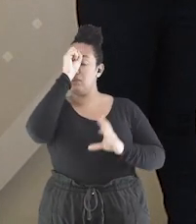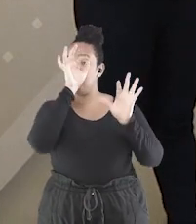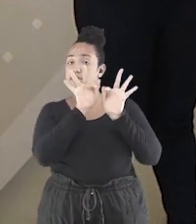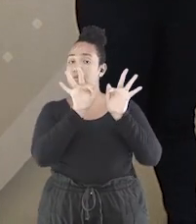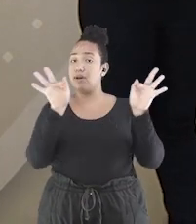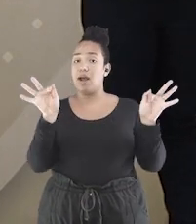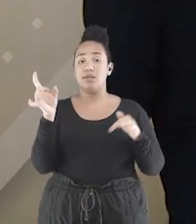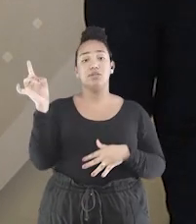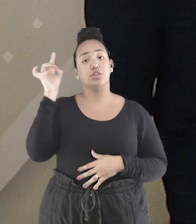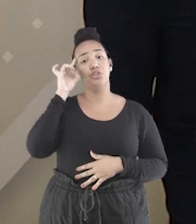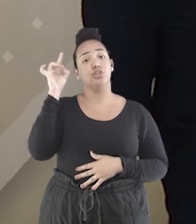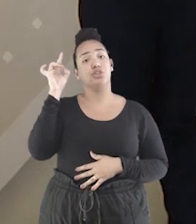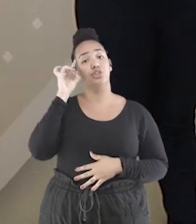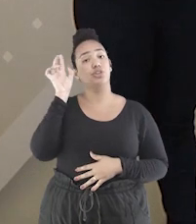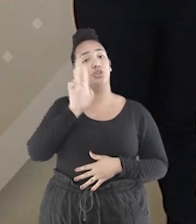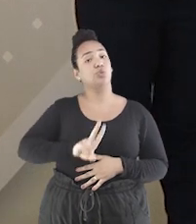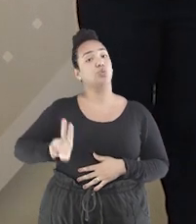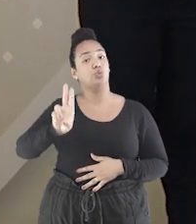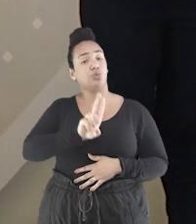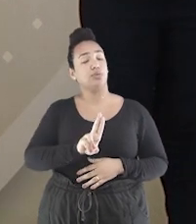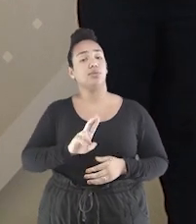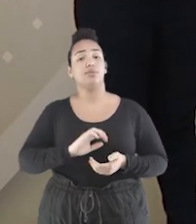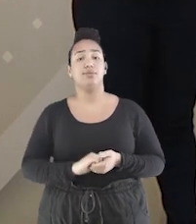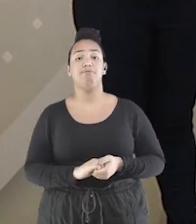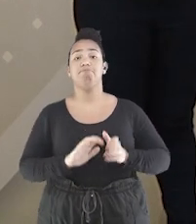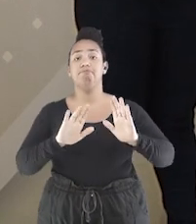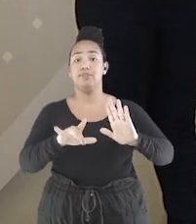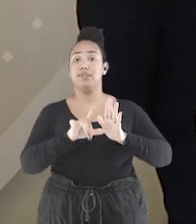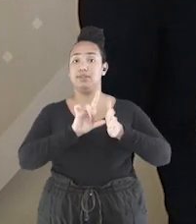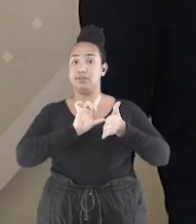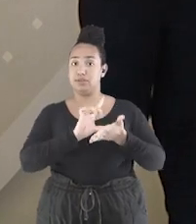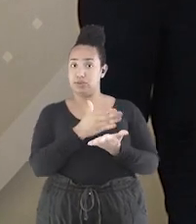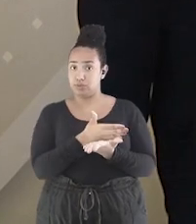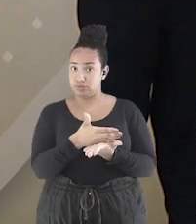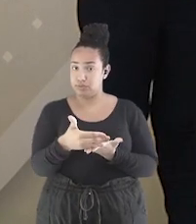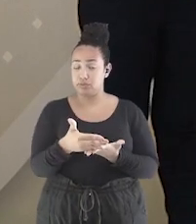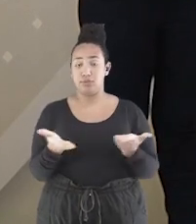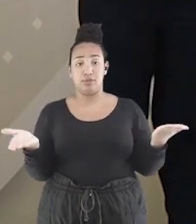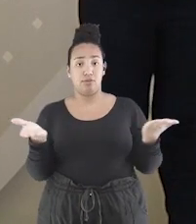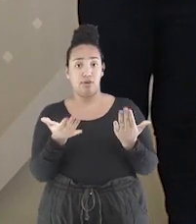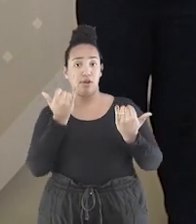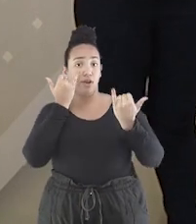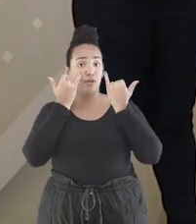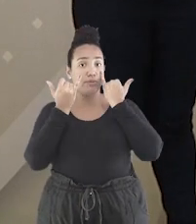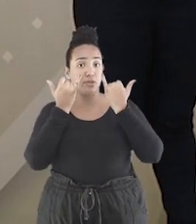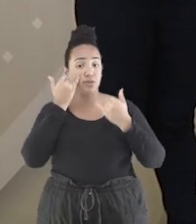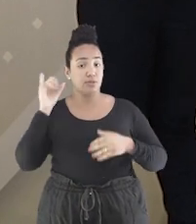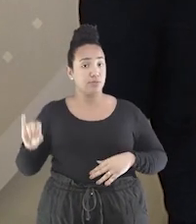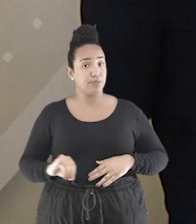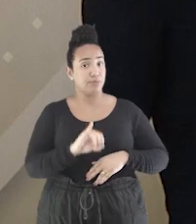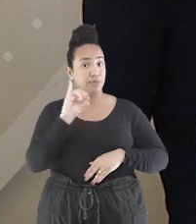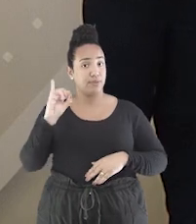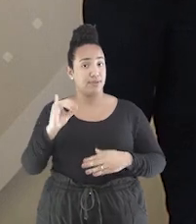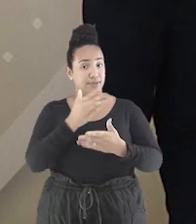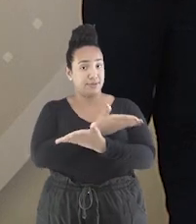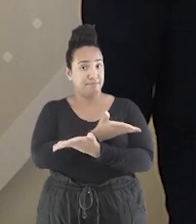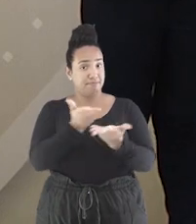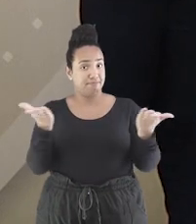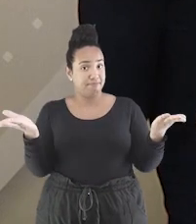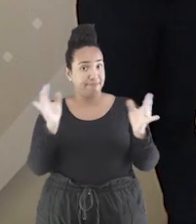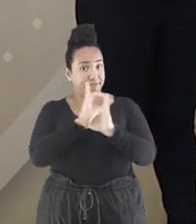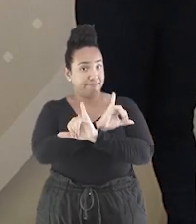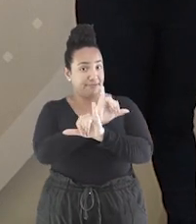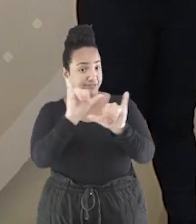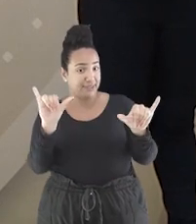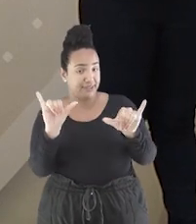no dia a dia. Mas, antes de começarmos, vamos passar para todos que nos assistem algumas informações